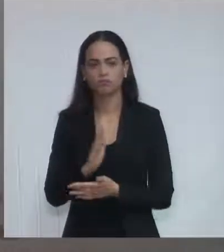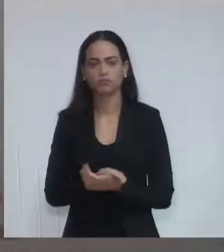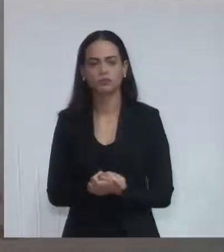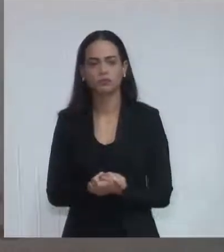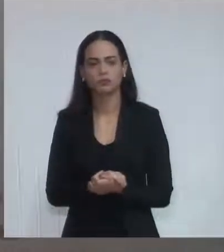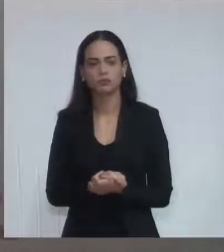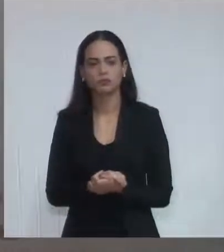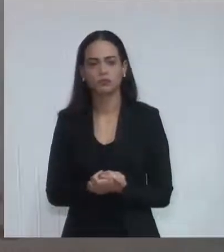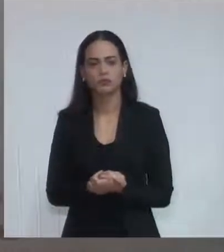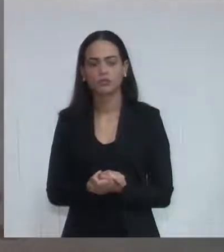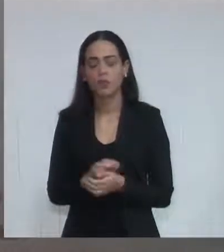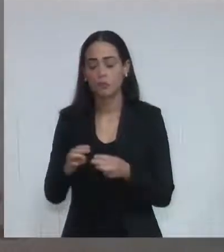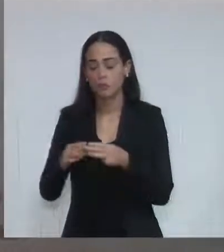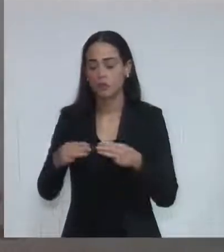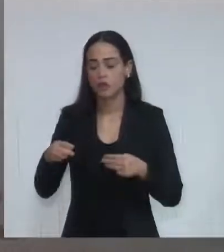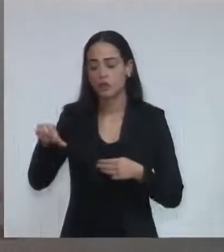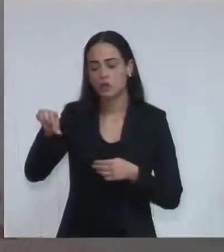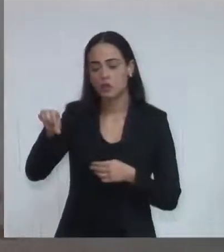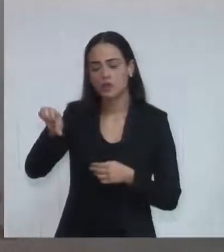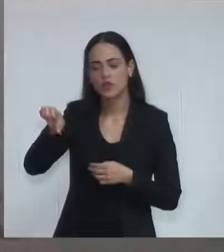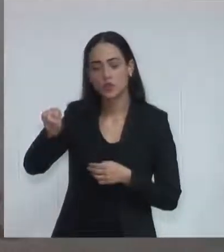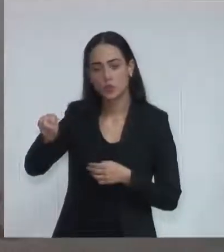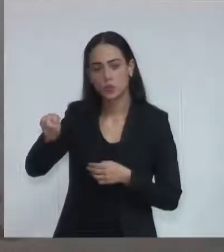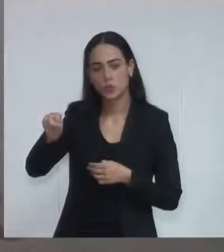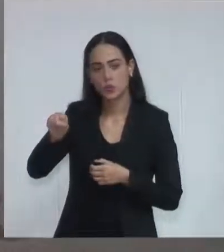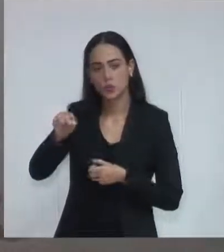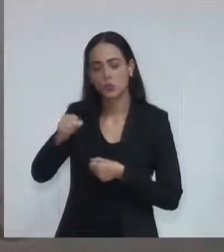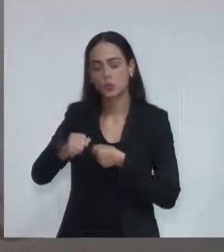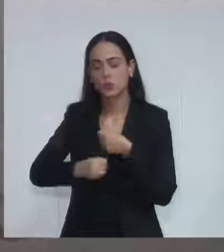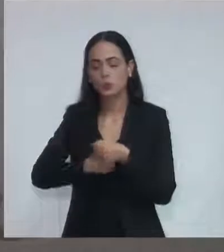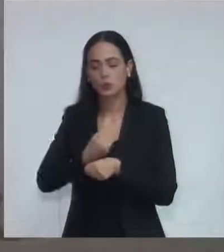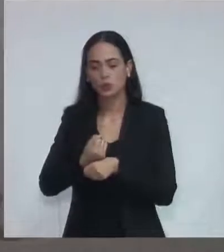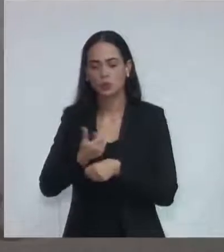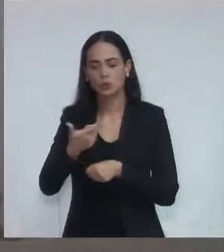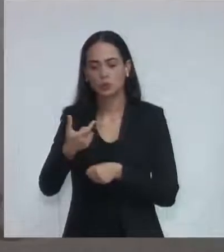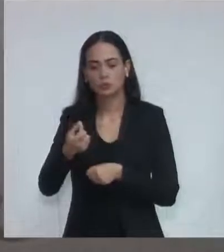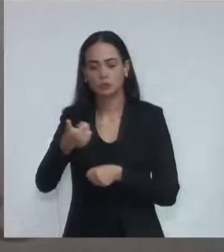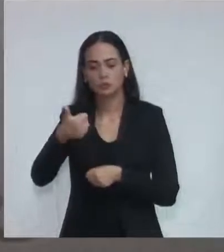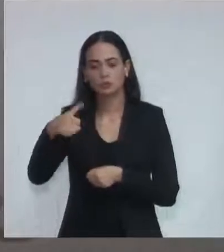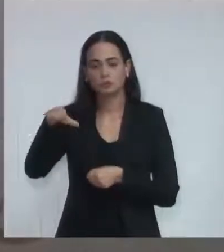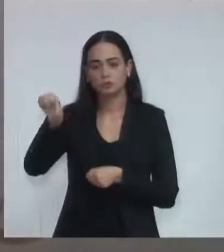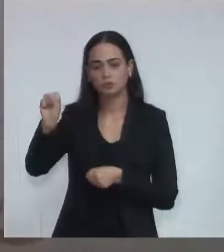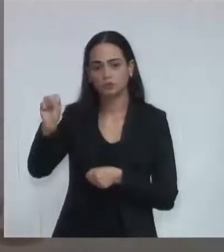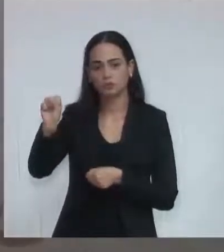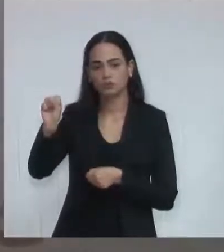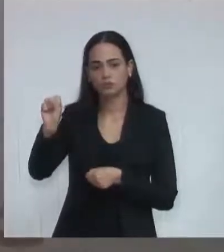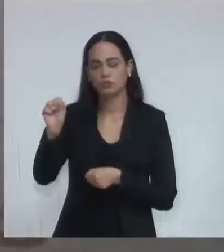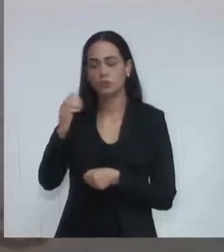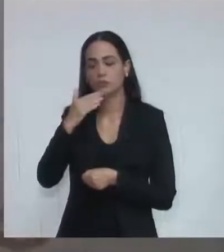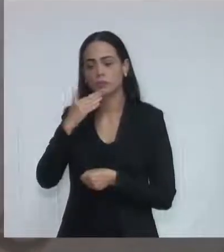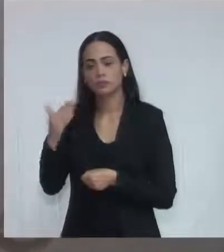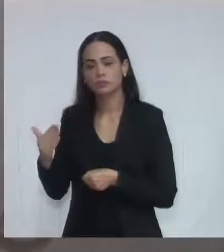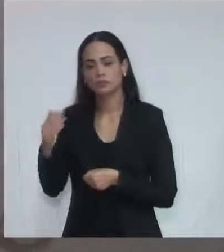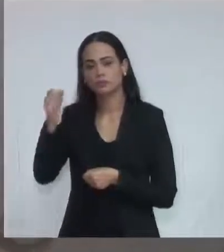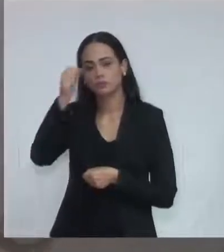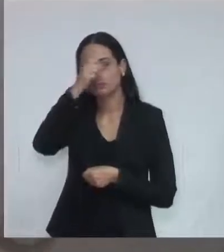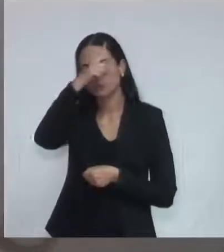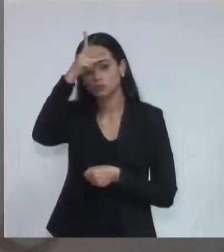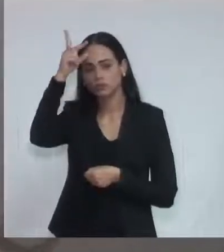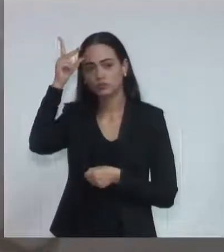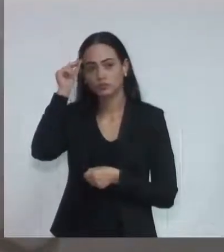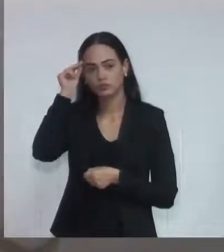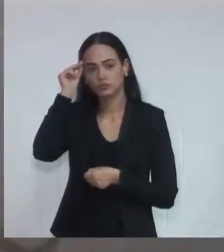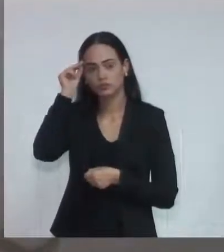tem a moção 98 de 2018, moção de apelo ao excelentíssimo senhor prefeito municipal, que por meio da